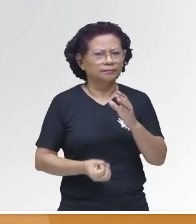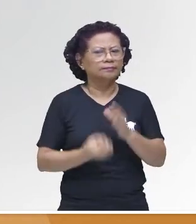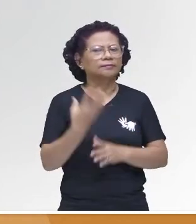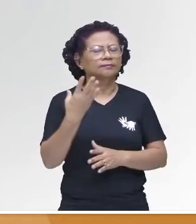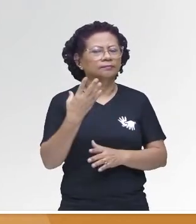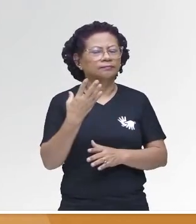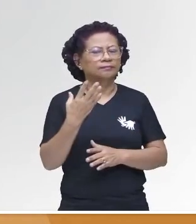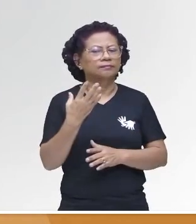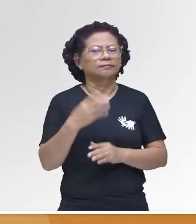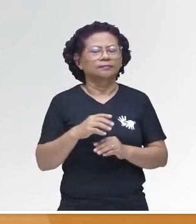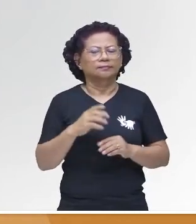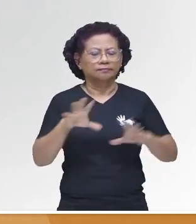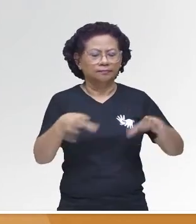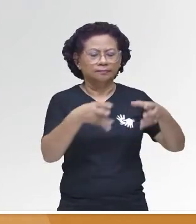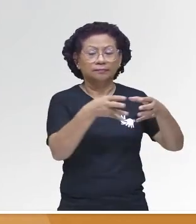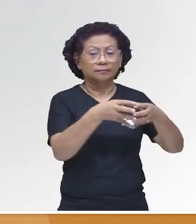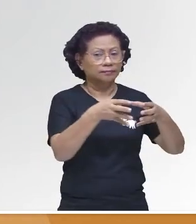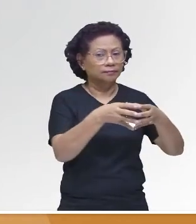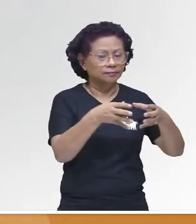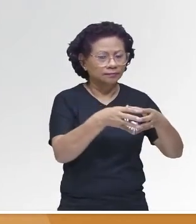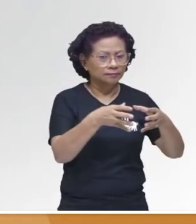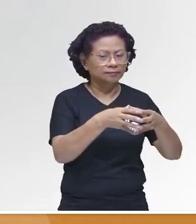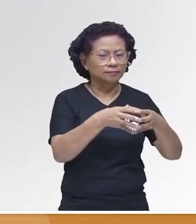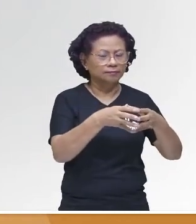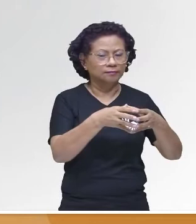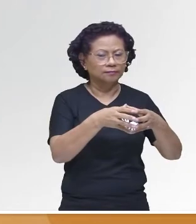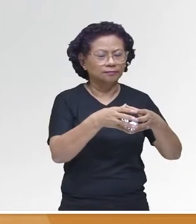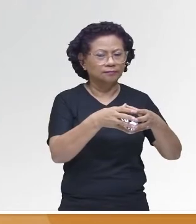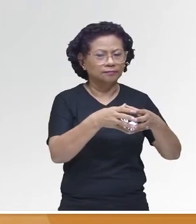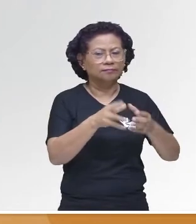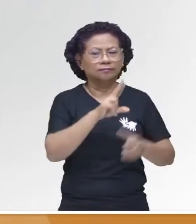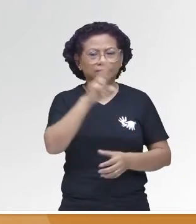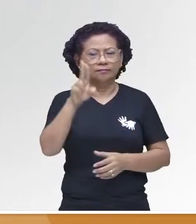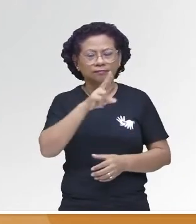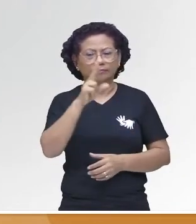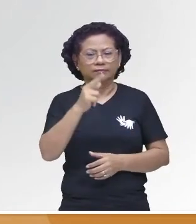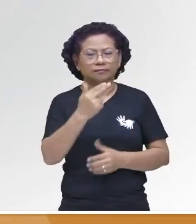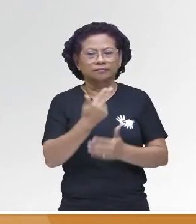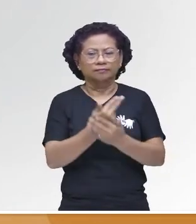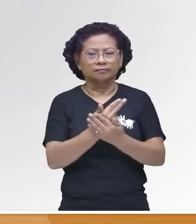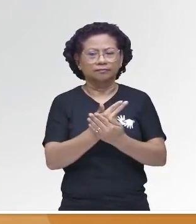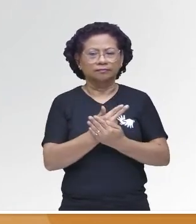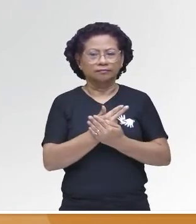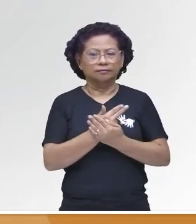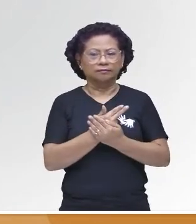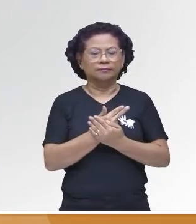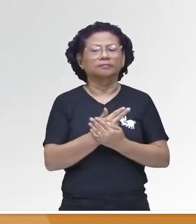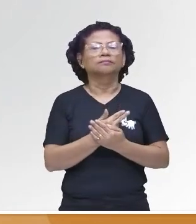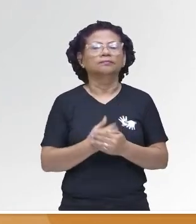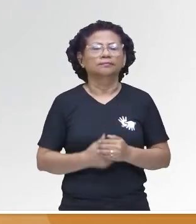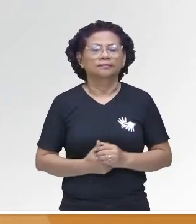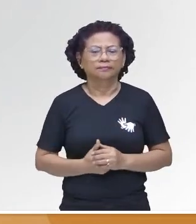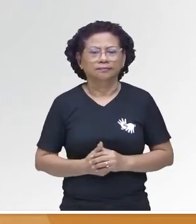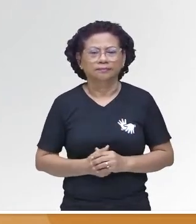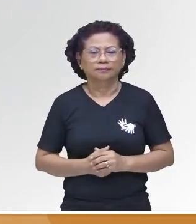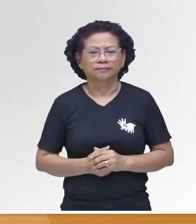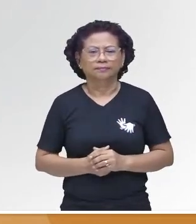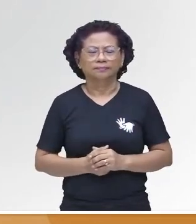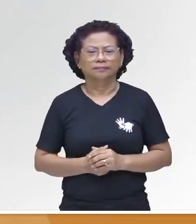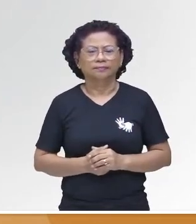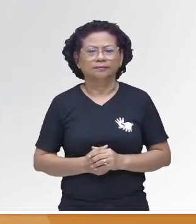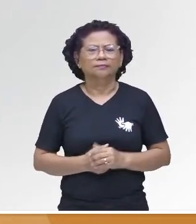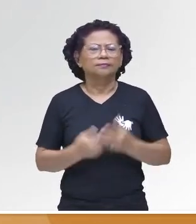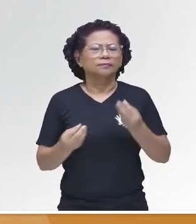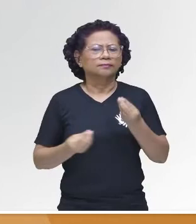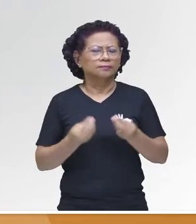armado para conter os excessos governamentais. Mas de que governo? Como é que se